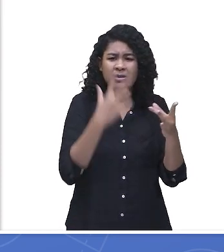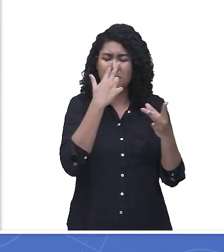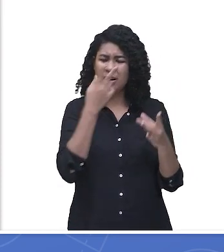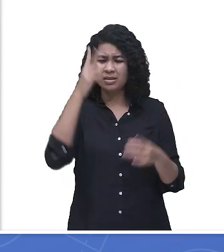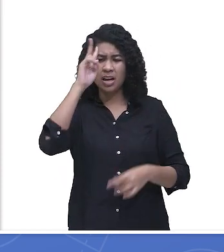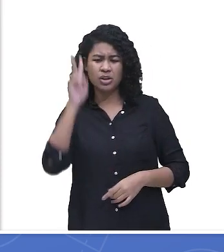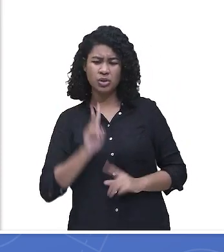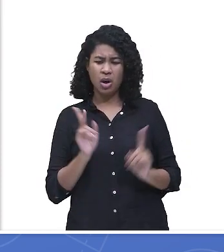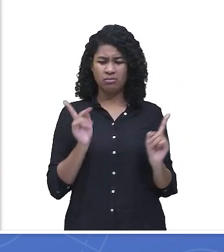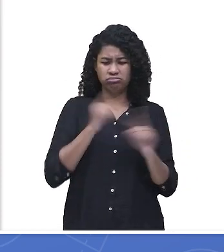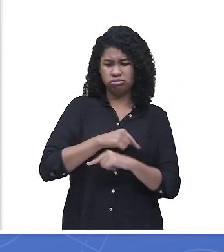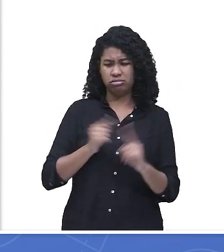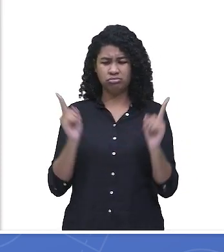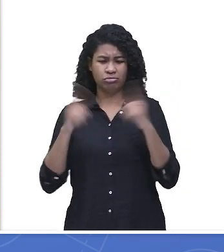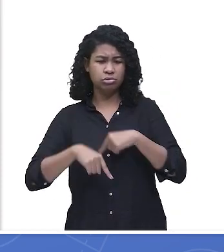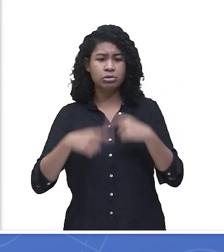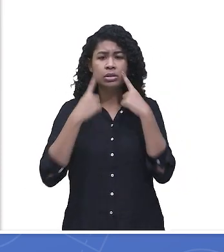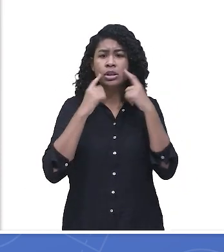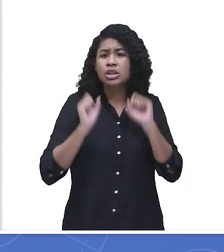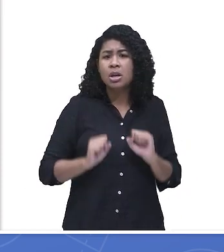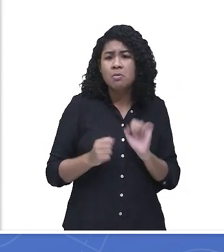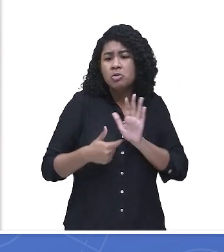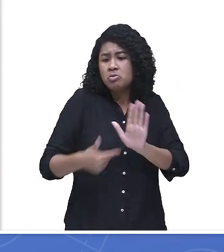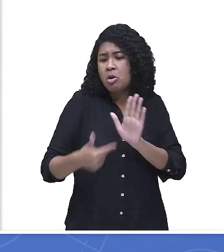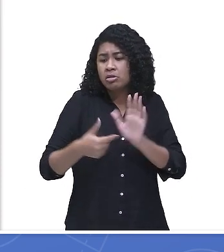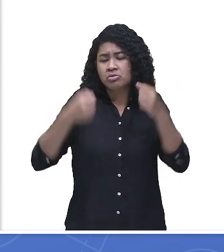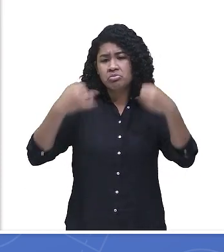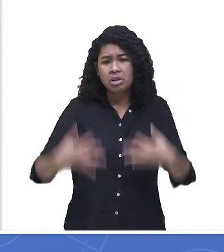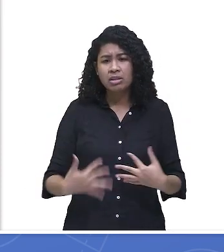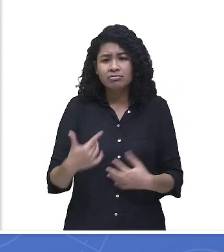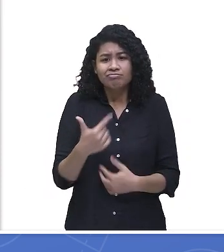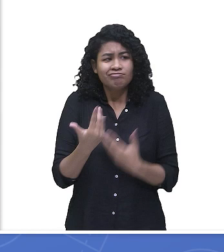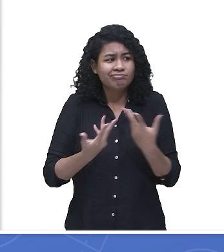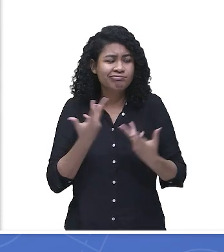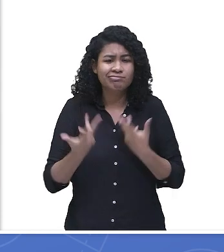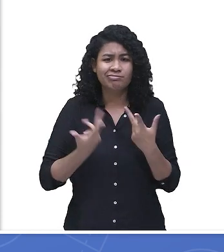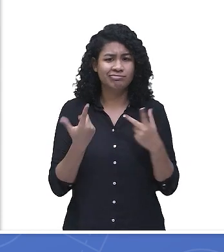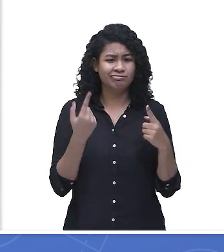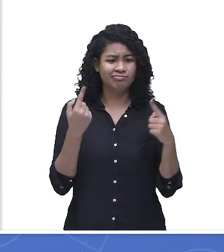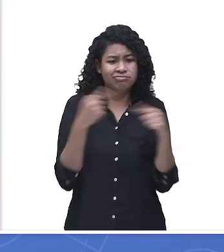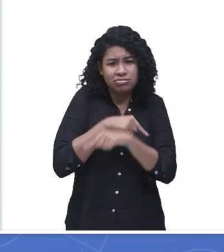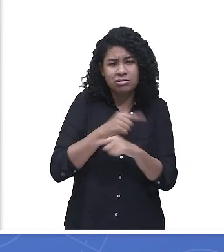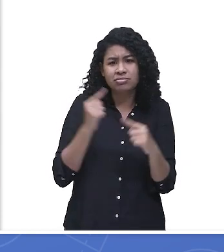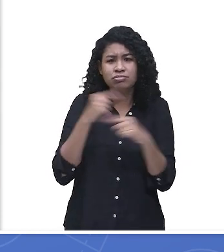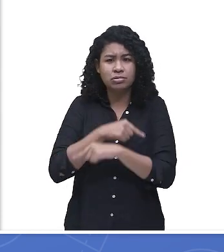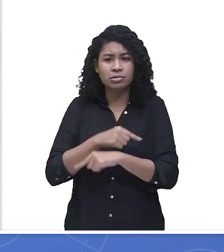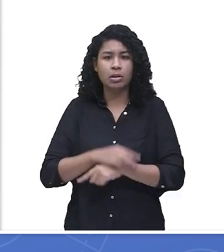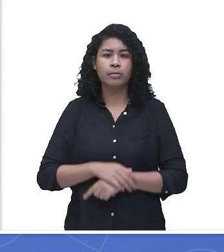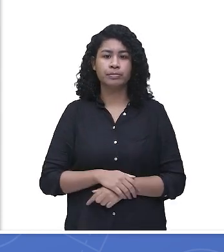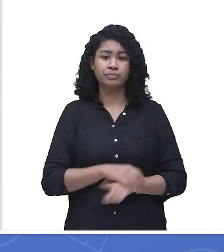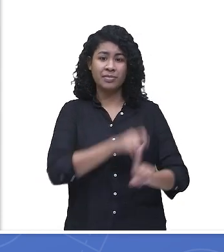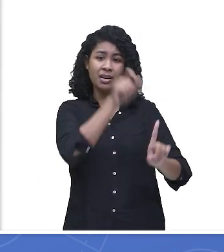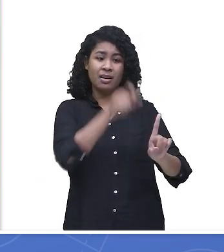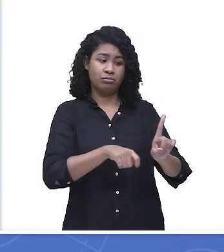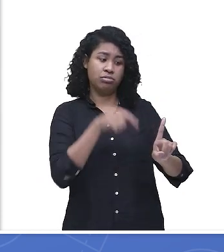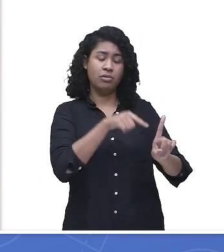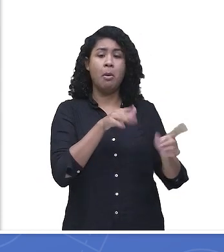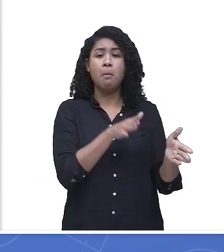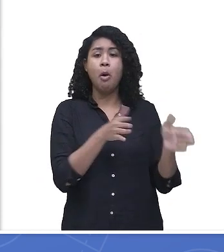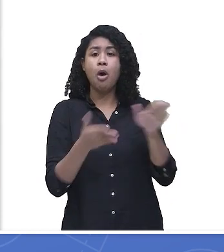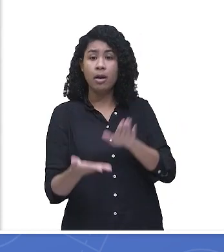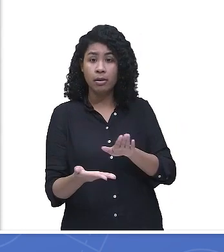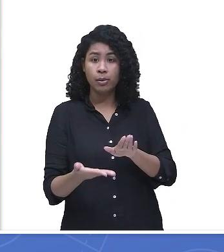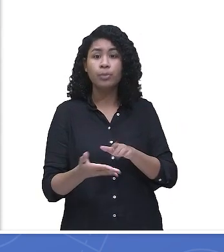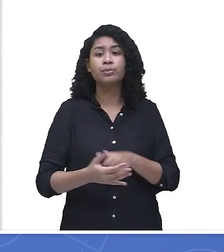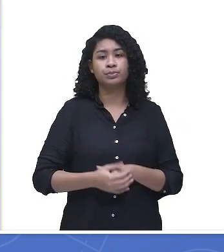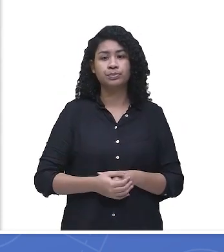no depoimento das testemunhas, lacunas diversas. Esse personagem, pessoal, ele acaba falecendo. E quando